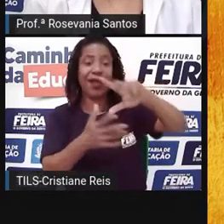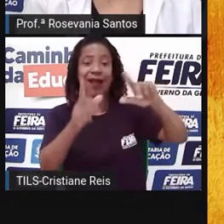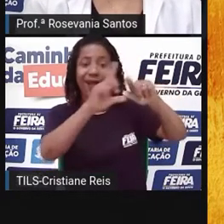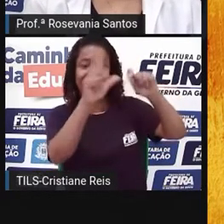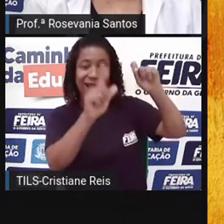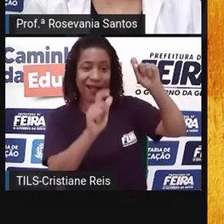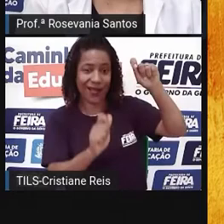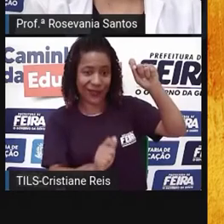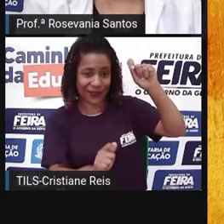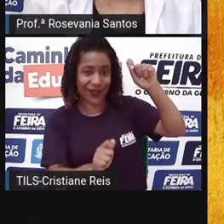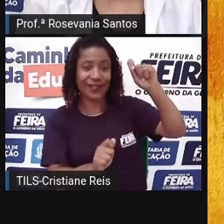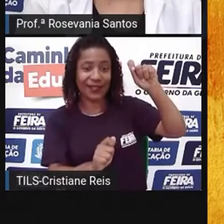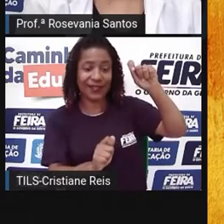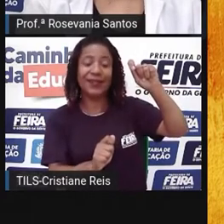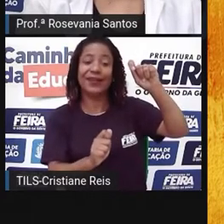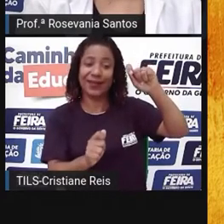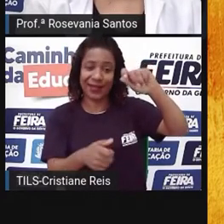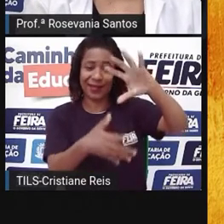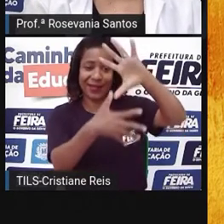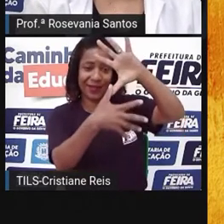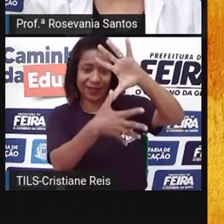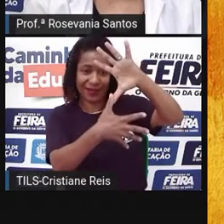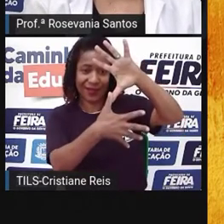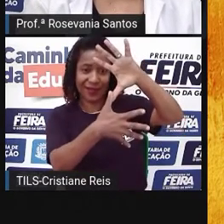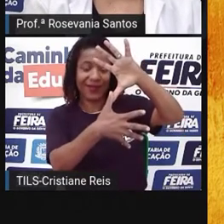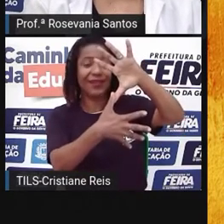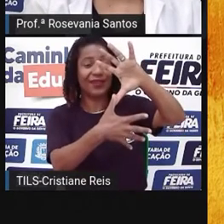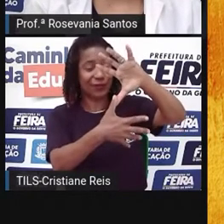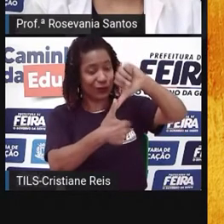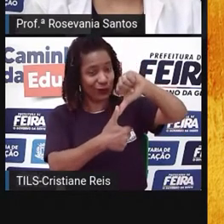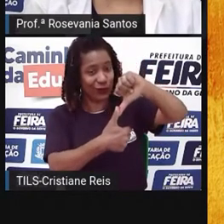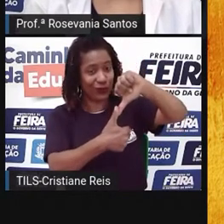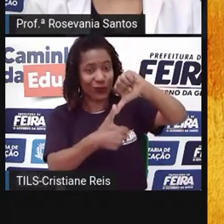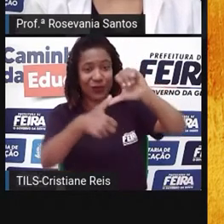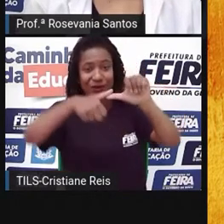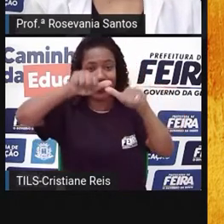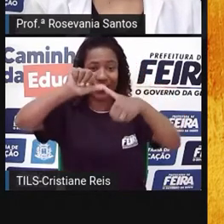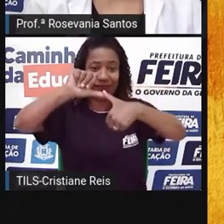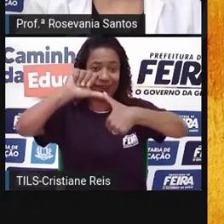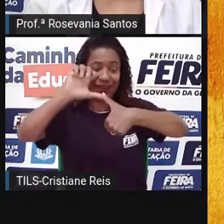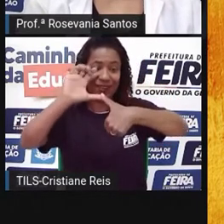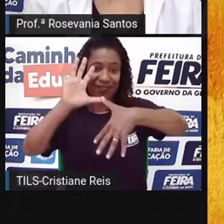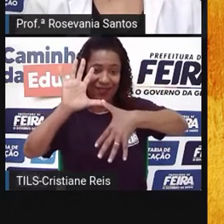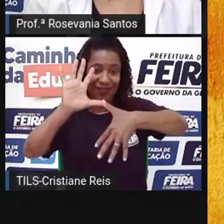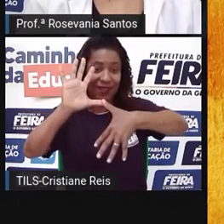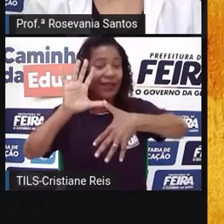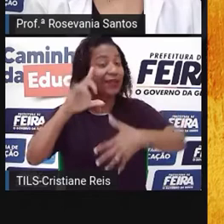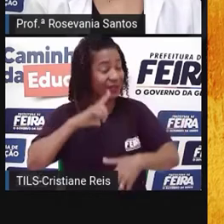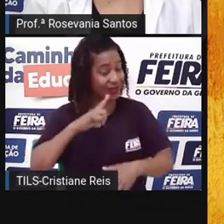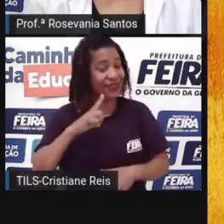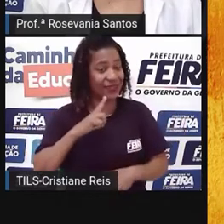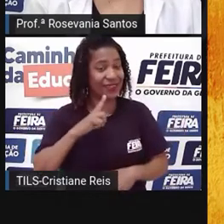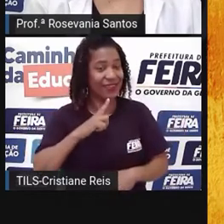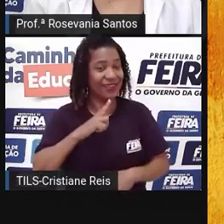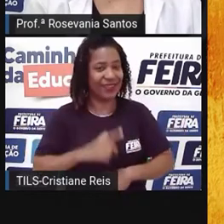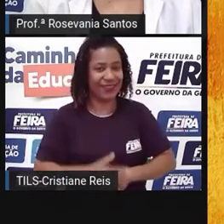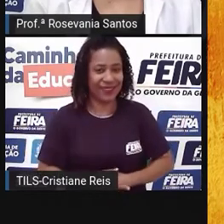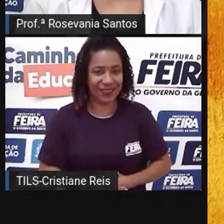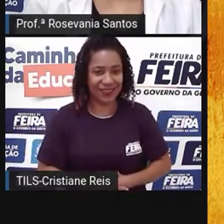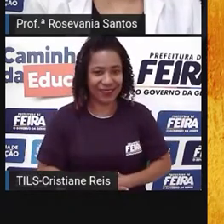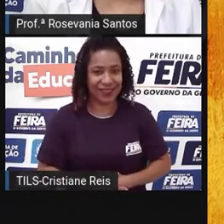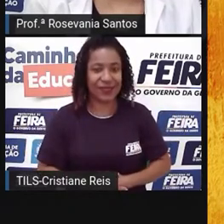Então, quando eu levo em consideração a linha do Equador e o meridiano de Greenwich, o que que eu estou dizendo? Que eu tenho